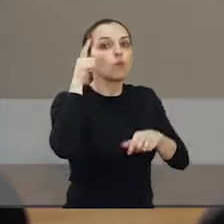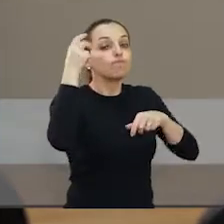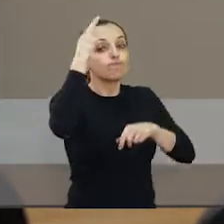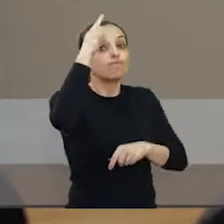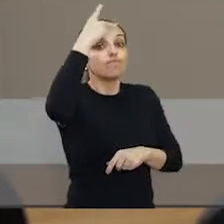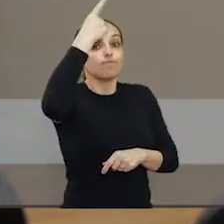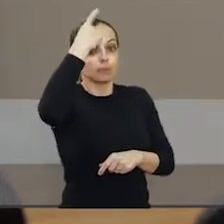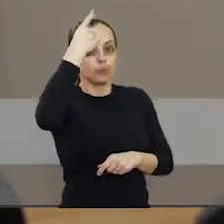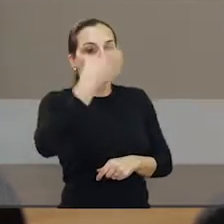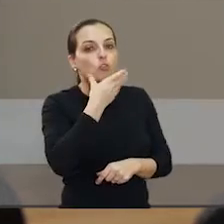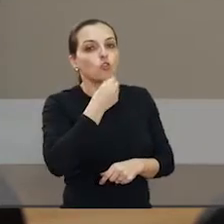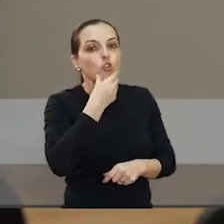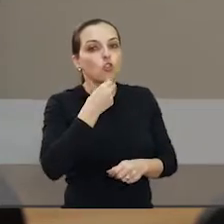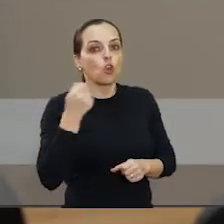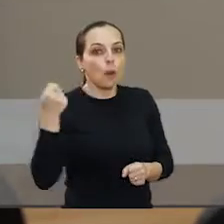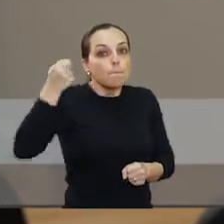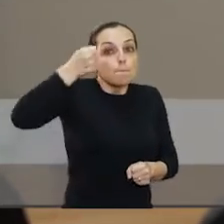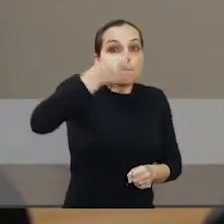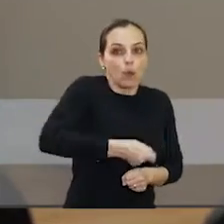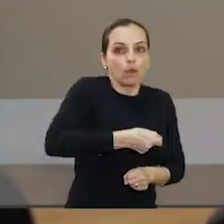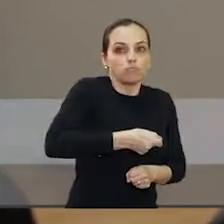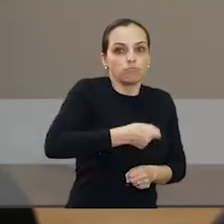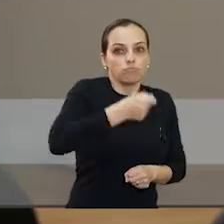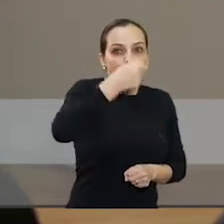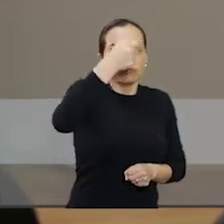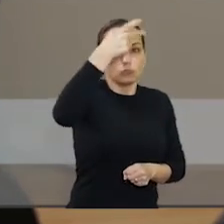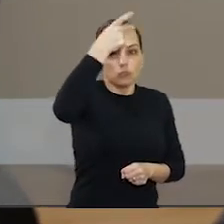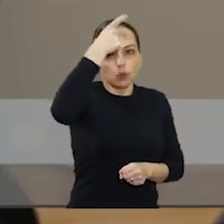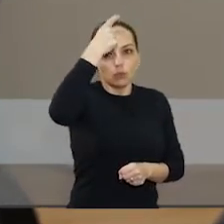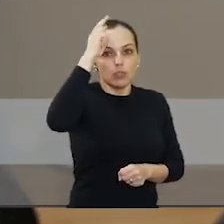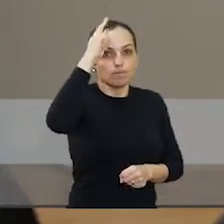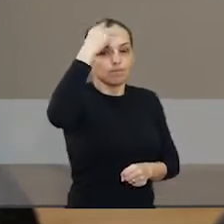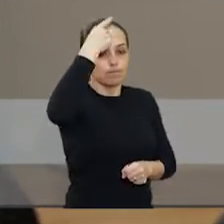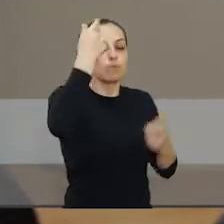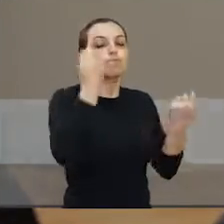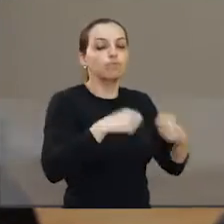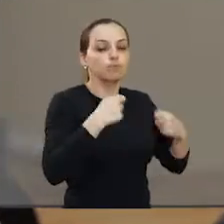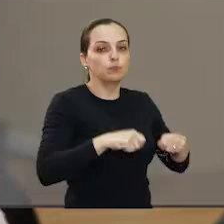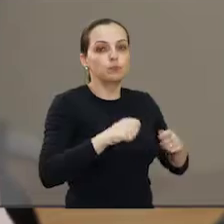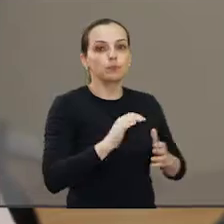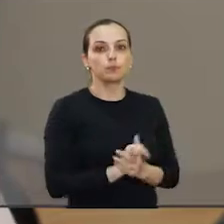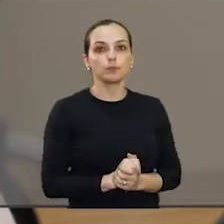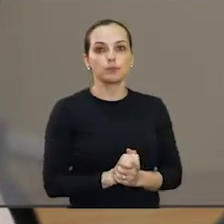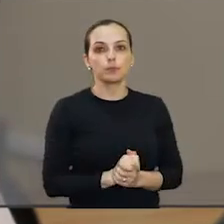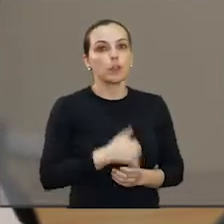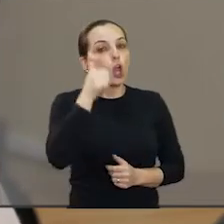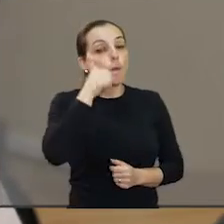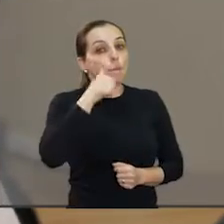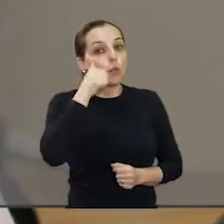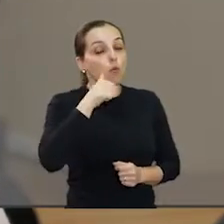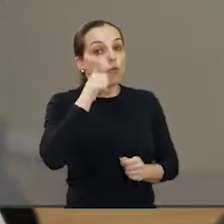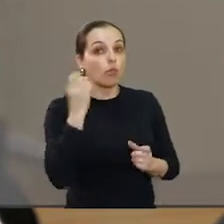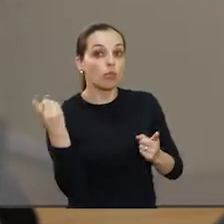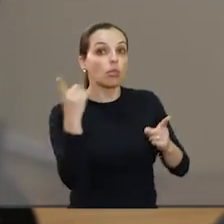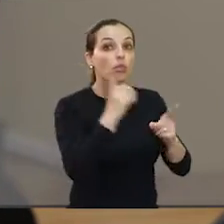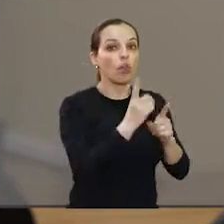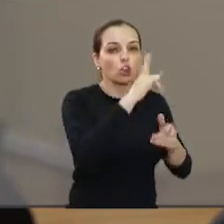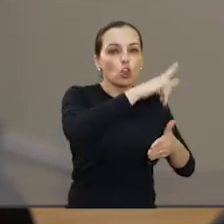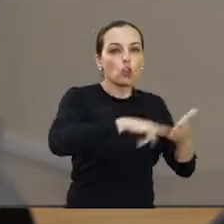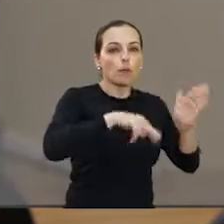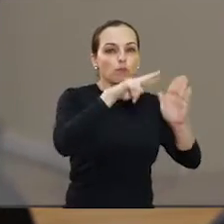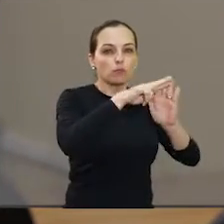pré-estabelecido, um protocolo, em que existe o atendimento de acordo com o tipo de violência. Então, a